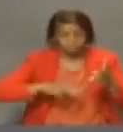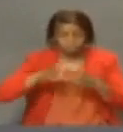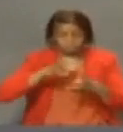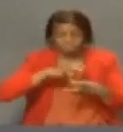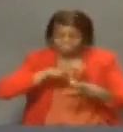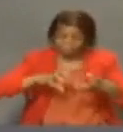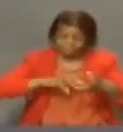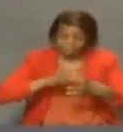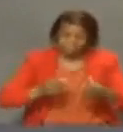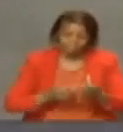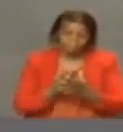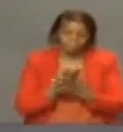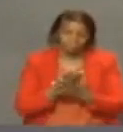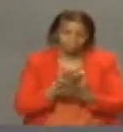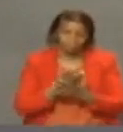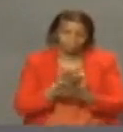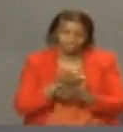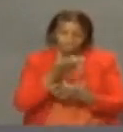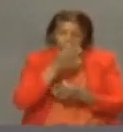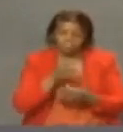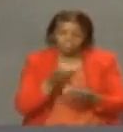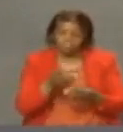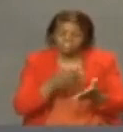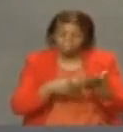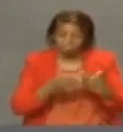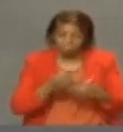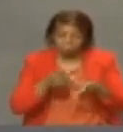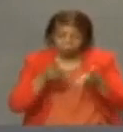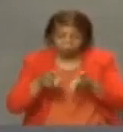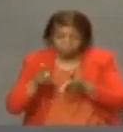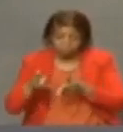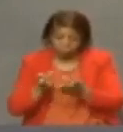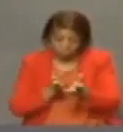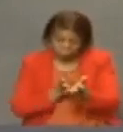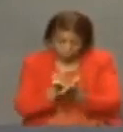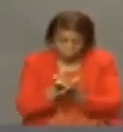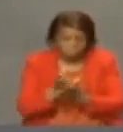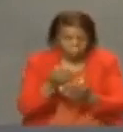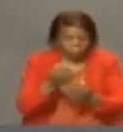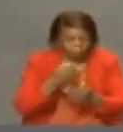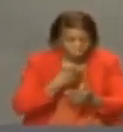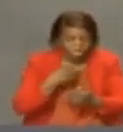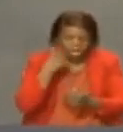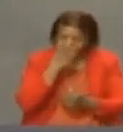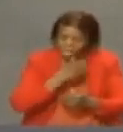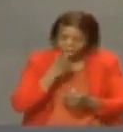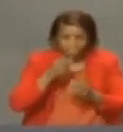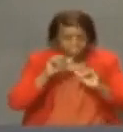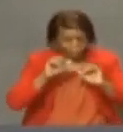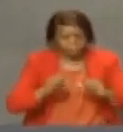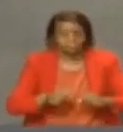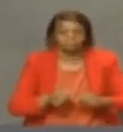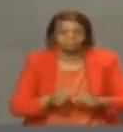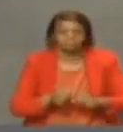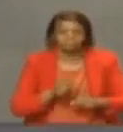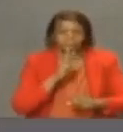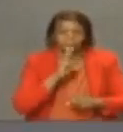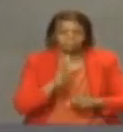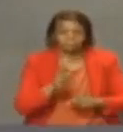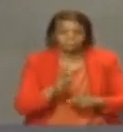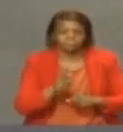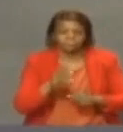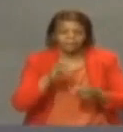onde já tiveram lugar manifestações pacíficas de protesto ou de reivindicação de direitos